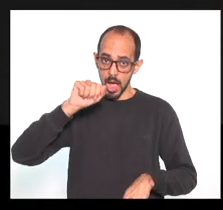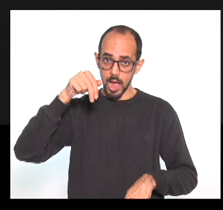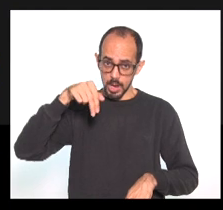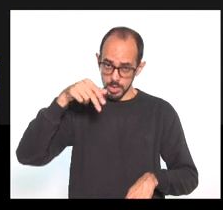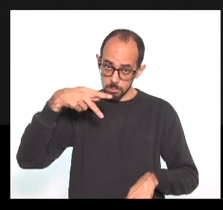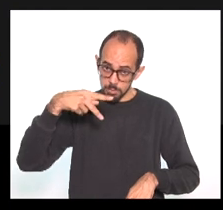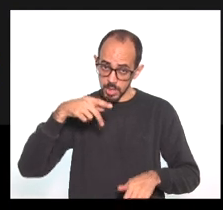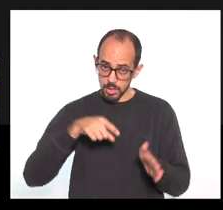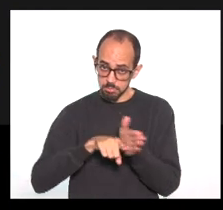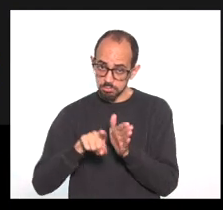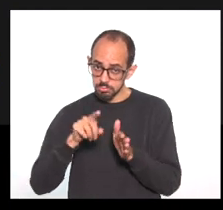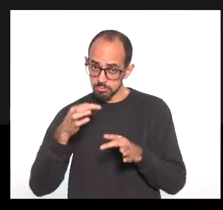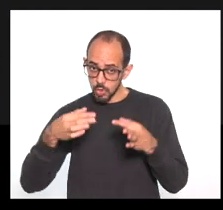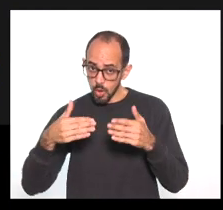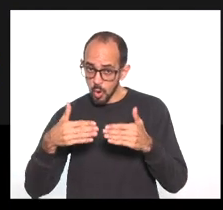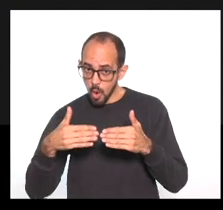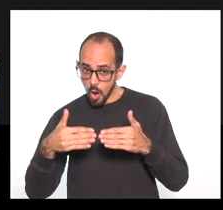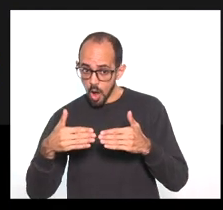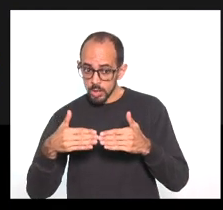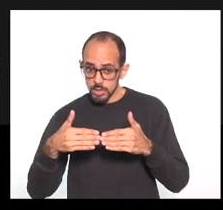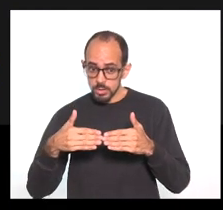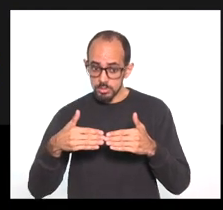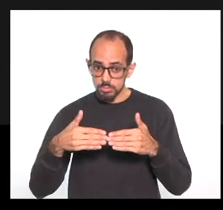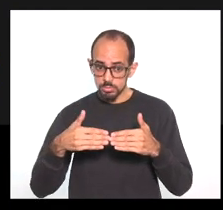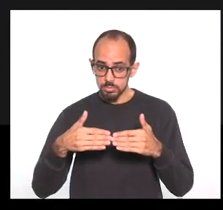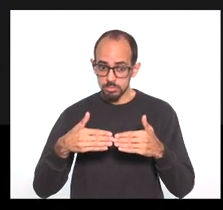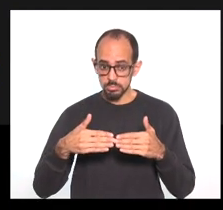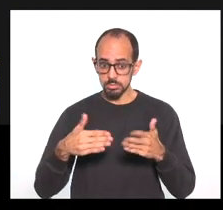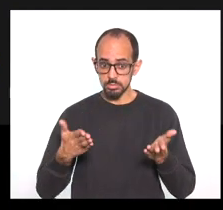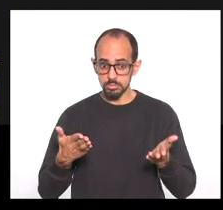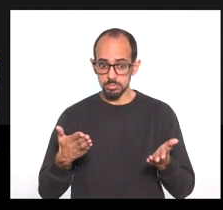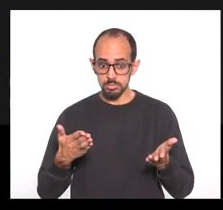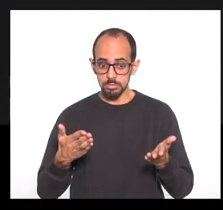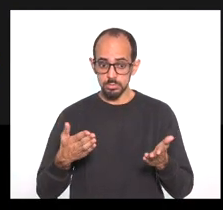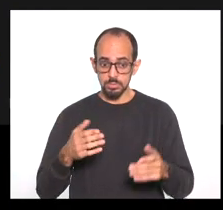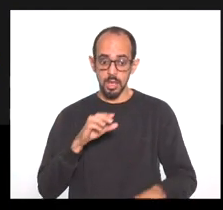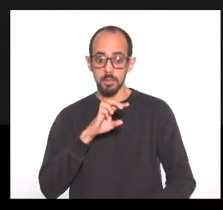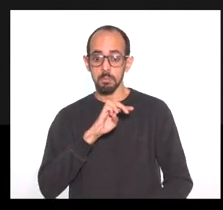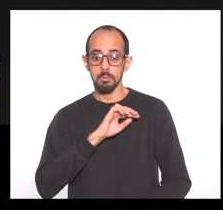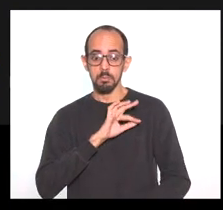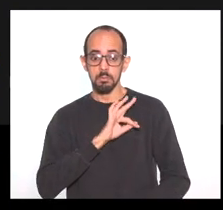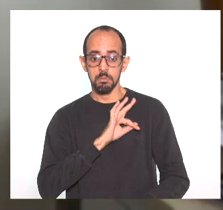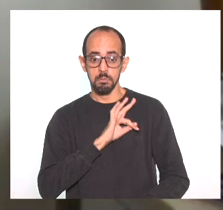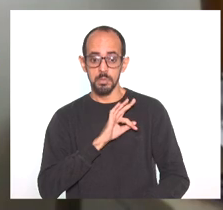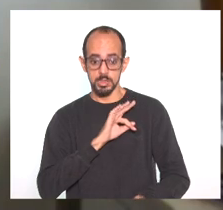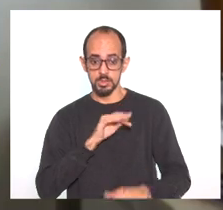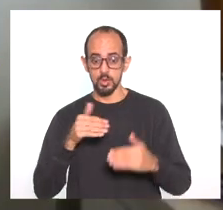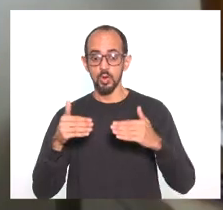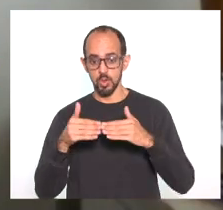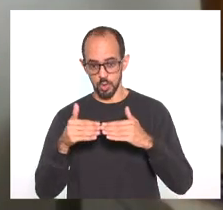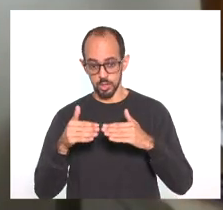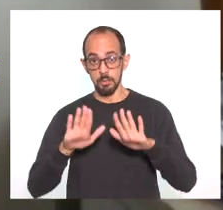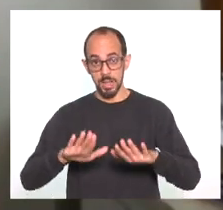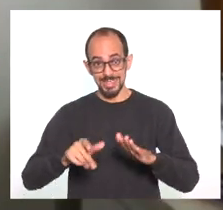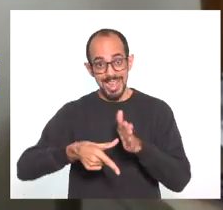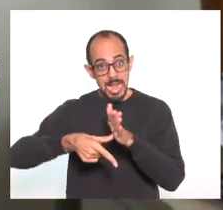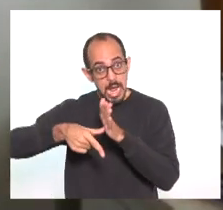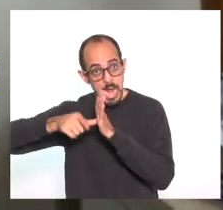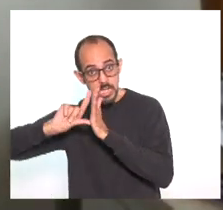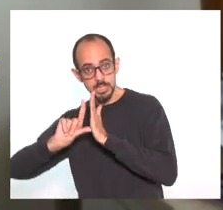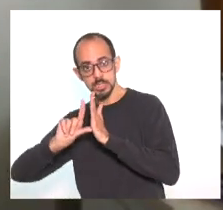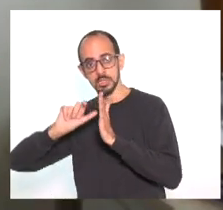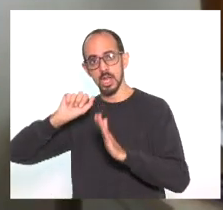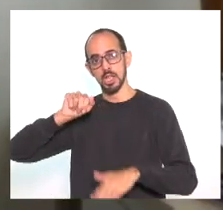Perfeito, deputado. Concordo. Bom, então, aprovado. Mas antes da ANP, no mesmo dia,